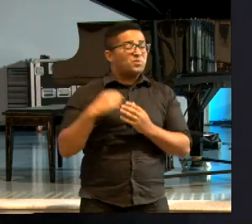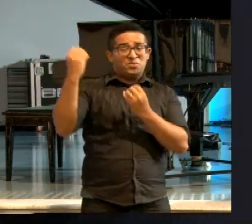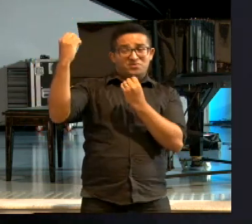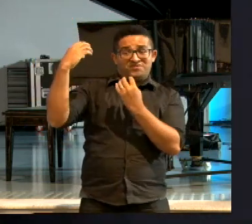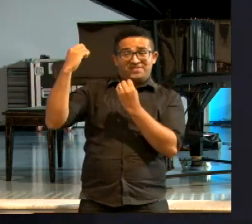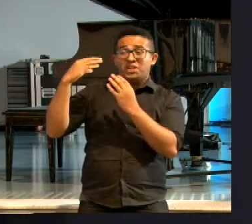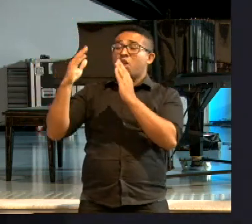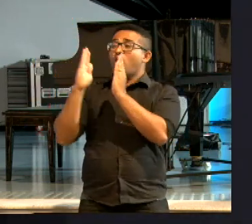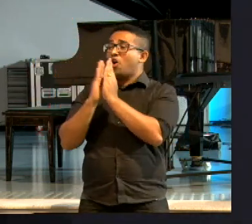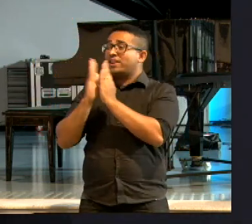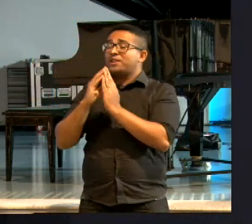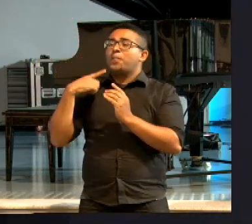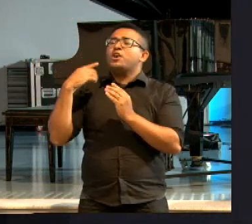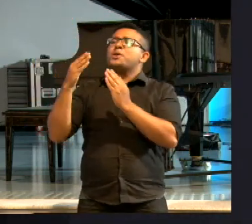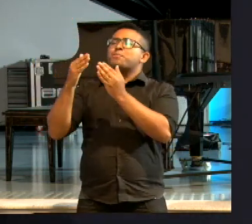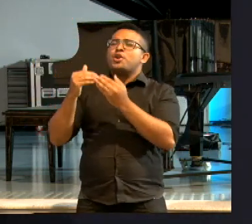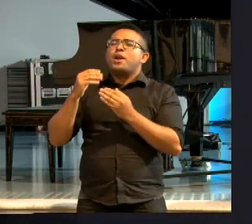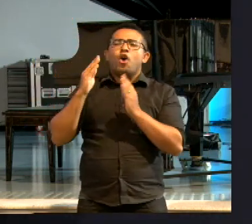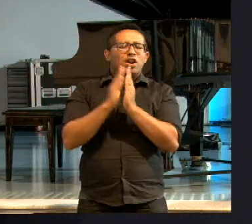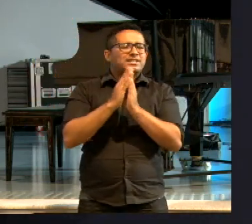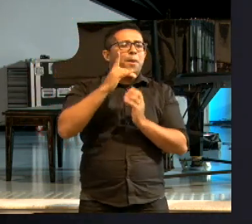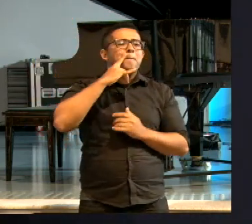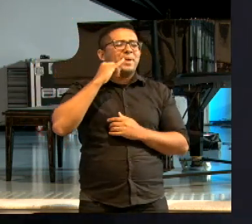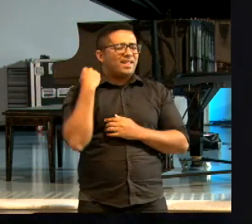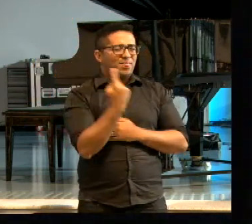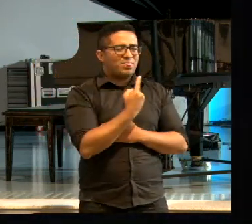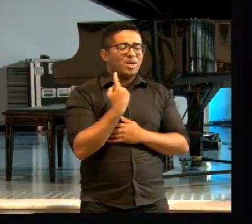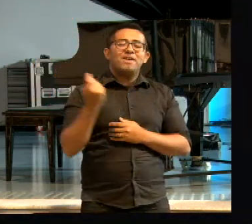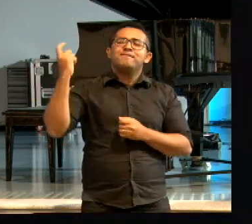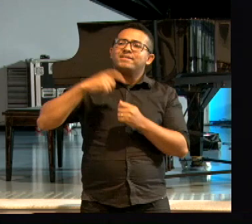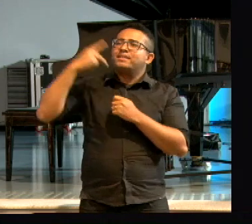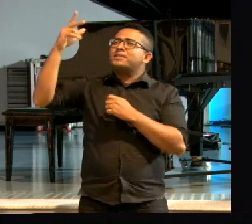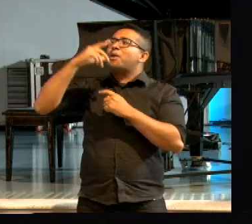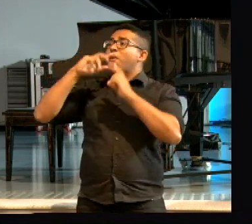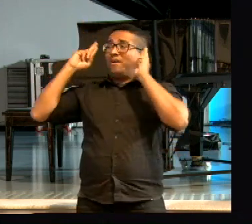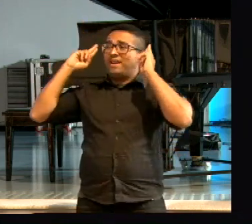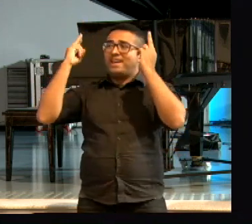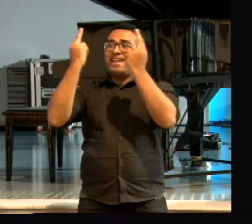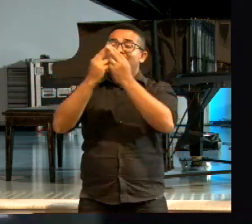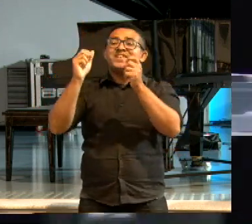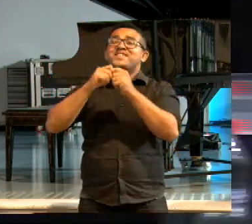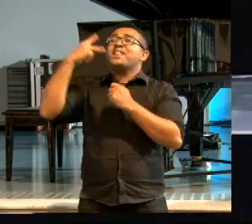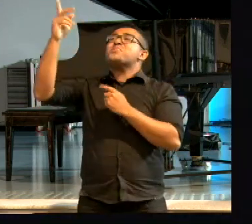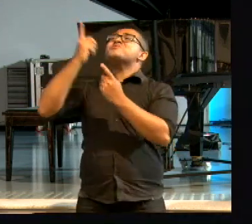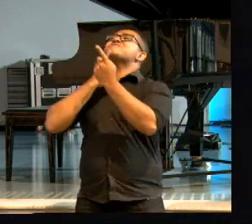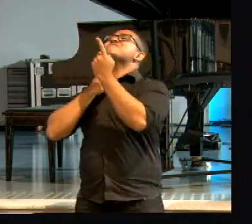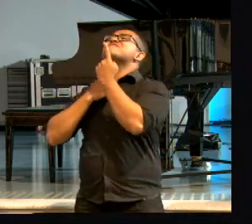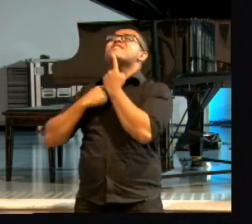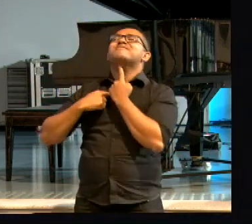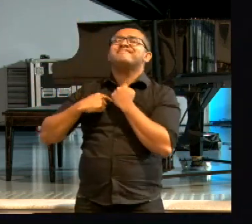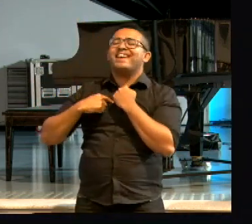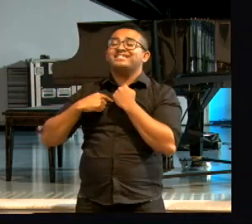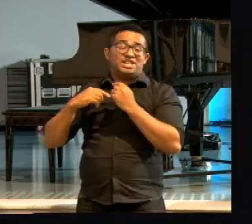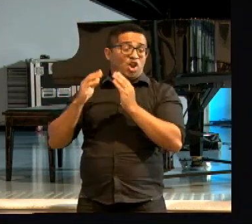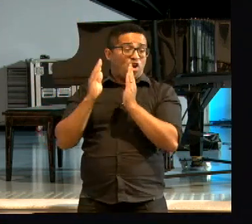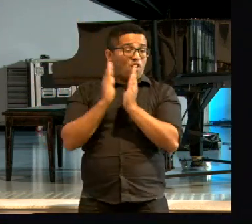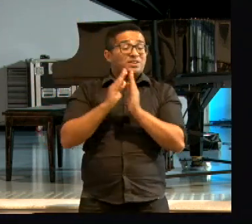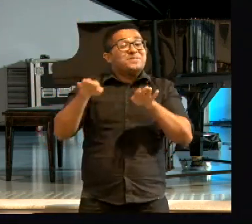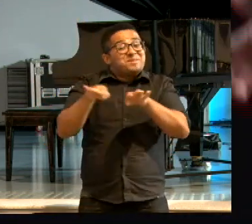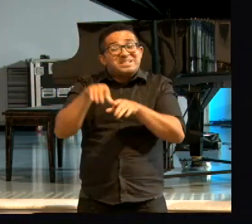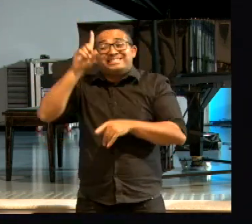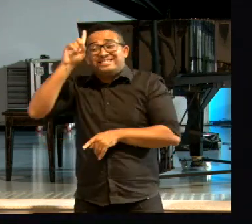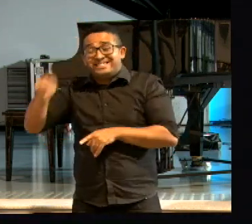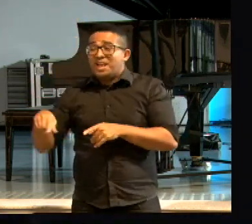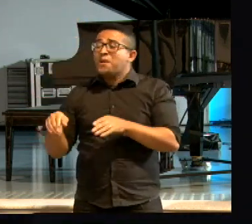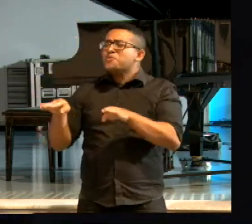de oração que nós apelidamos de o Pai Nosso, a dizer: venha teu reino, seja feita a tua vontade. Então, oração também deveria